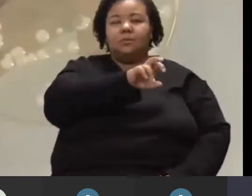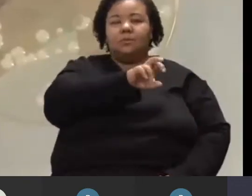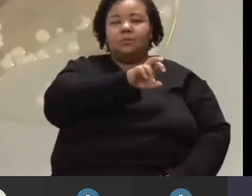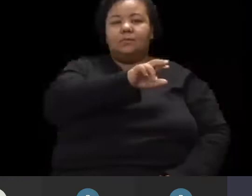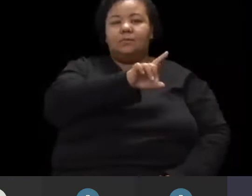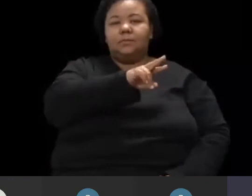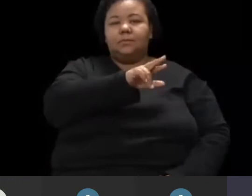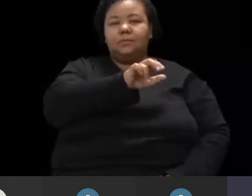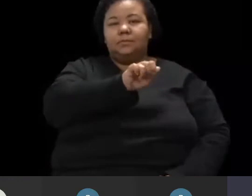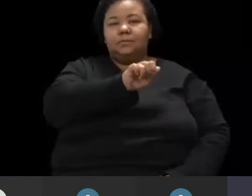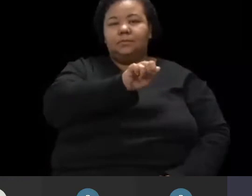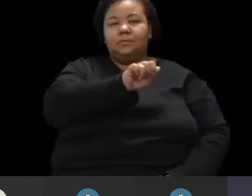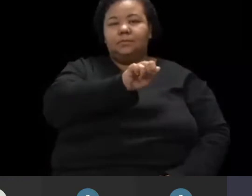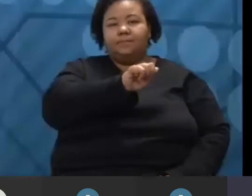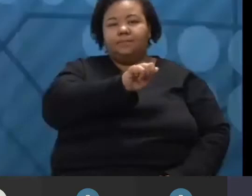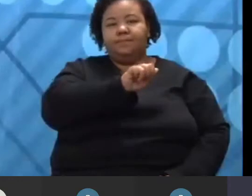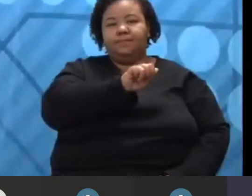leveduriforme.